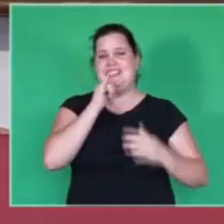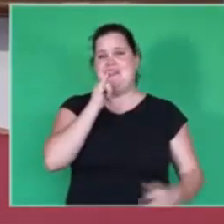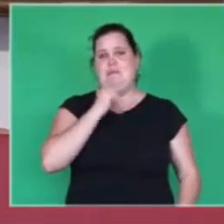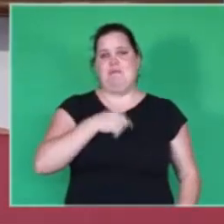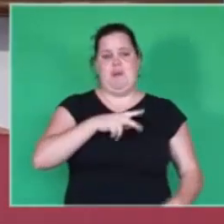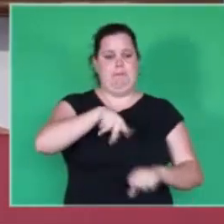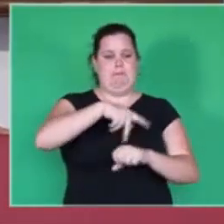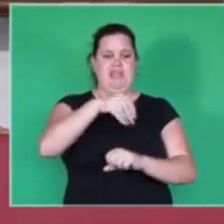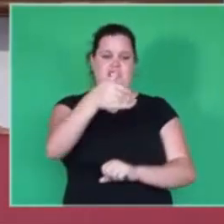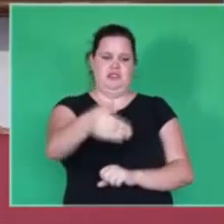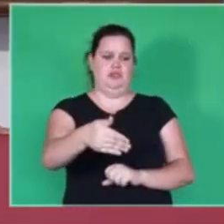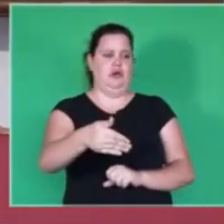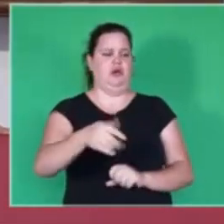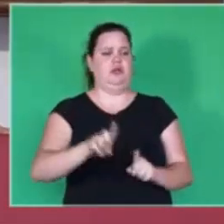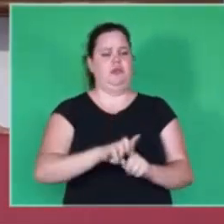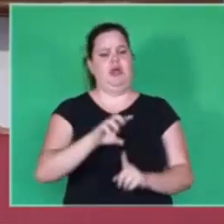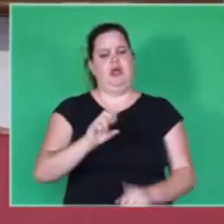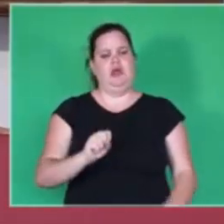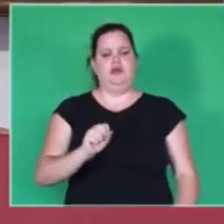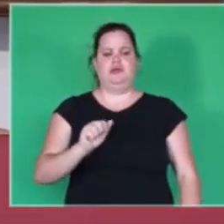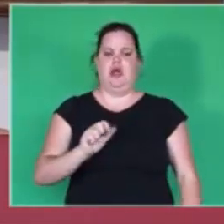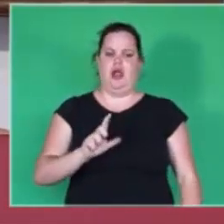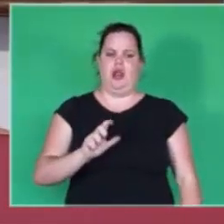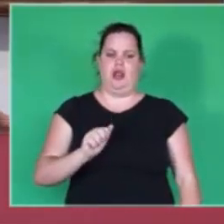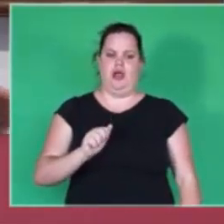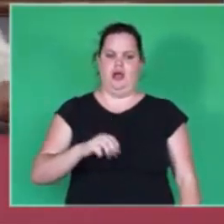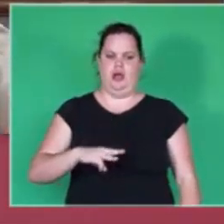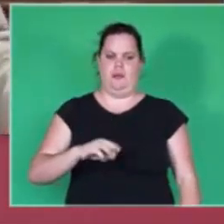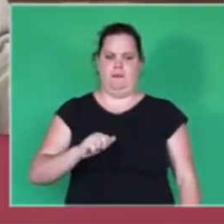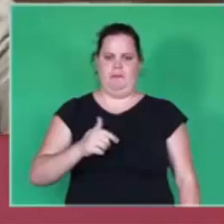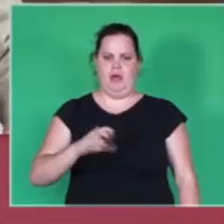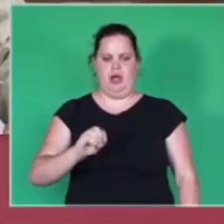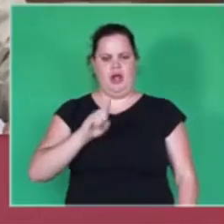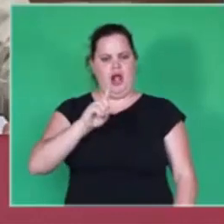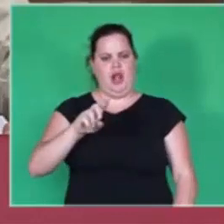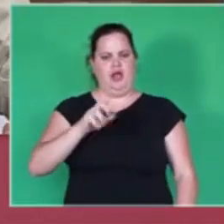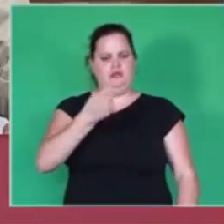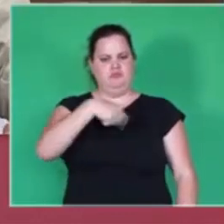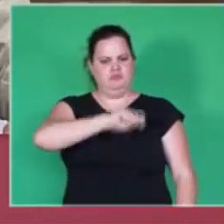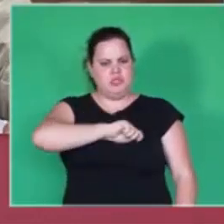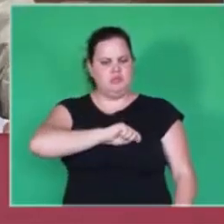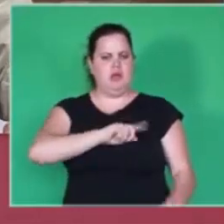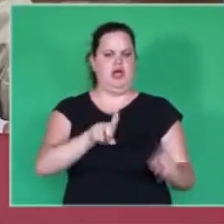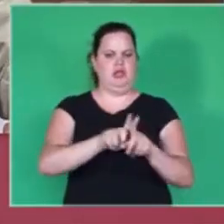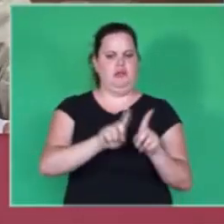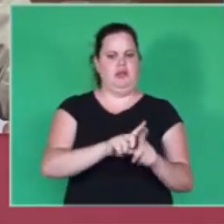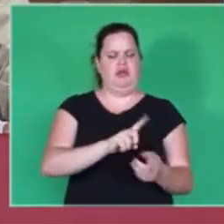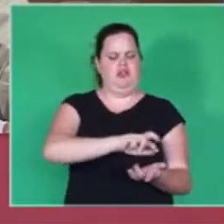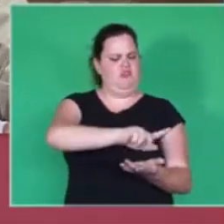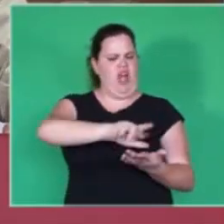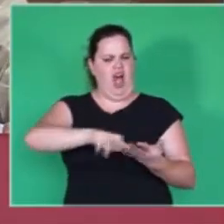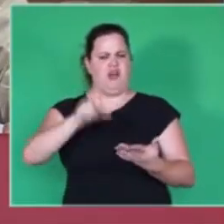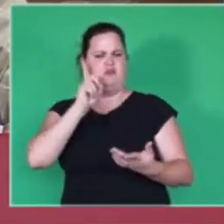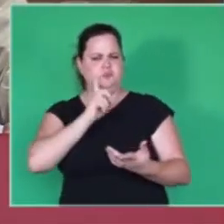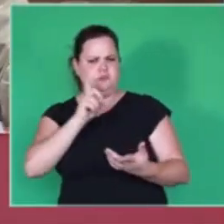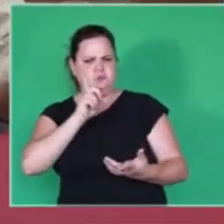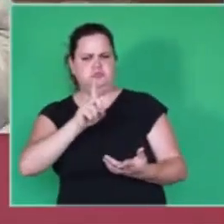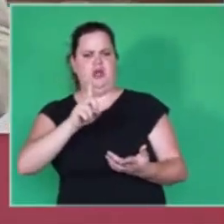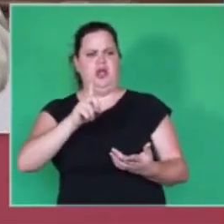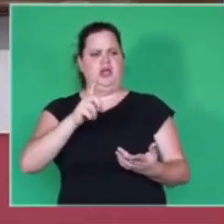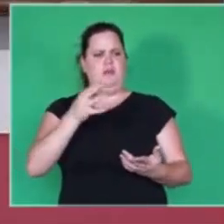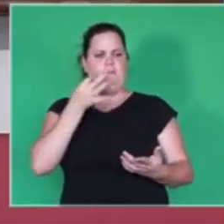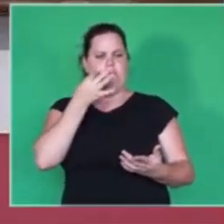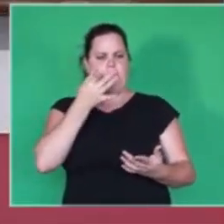a Salamanca, que foi a primeira, foi na Espanha, Bolonha, Florença, Oxford, Cambridge, Paris.